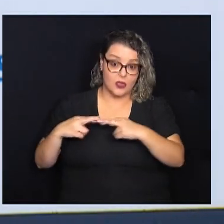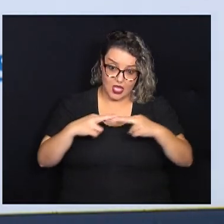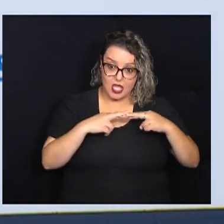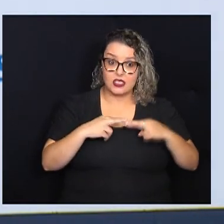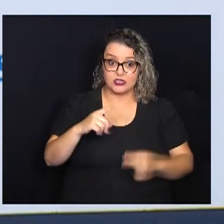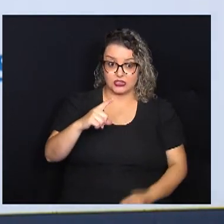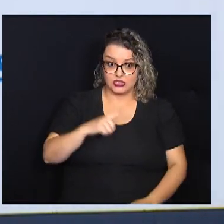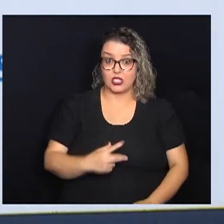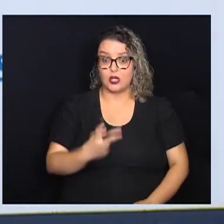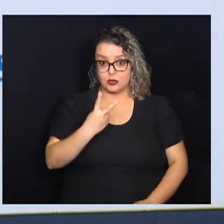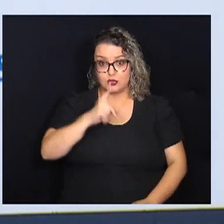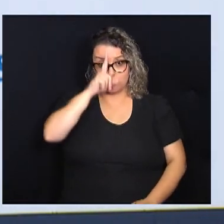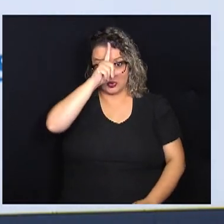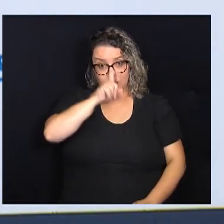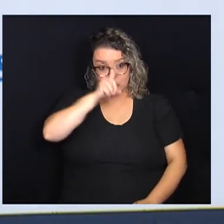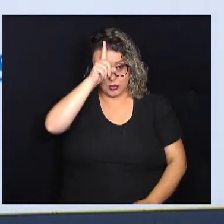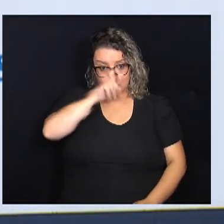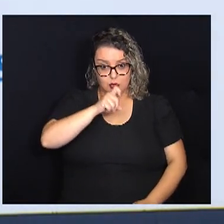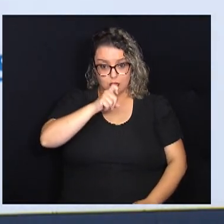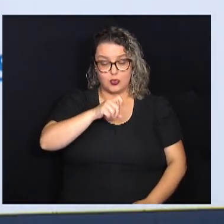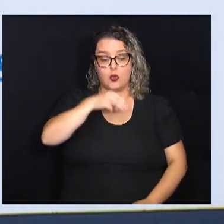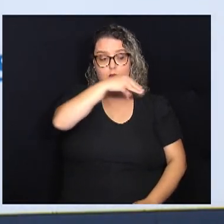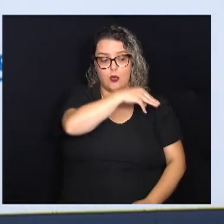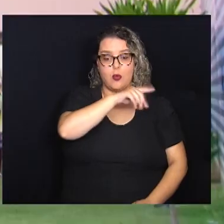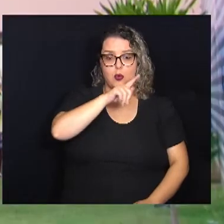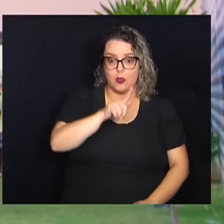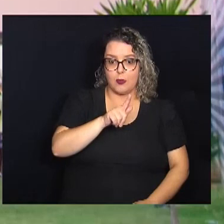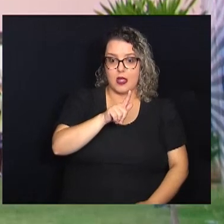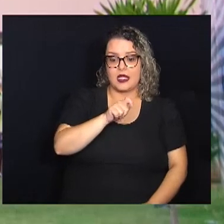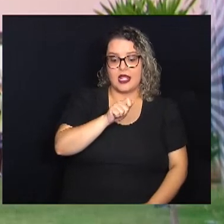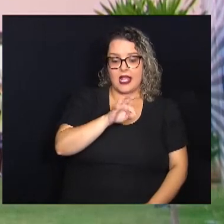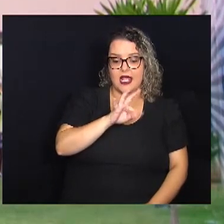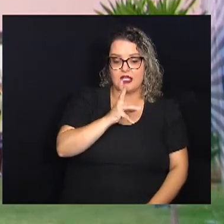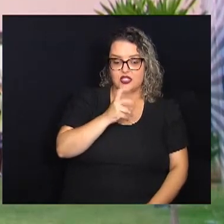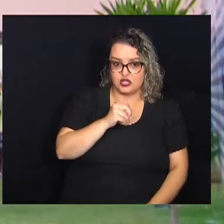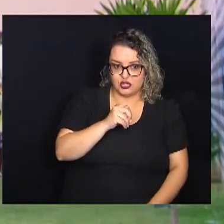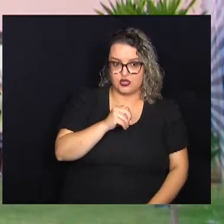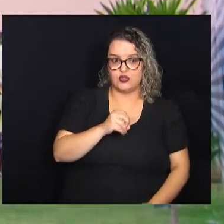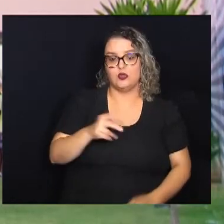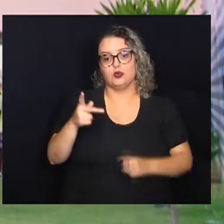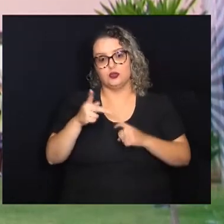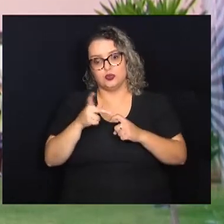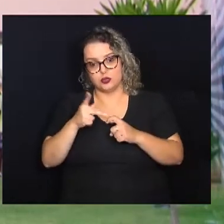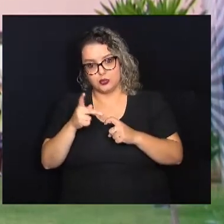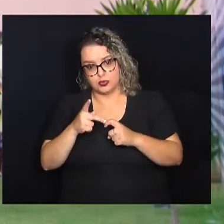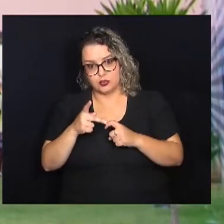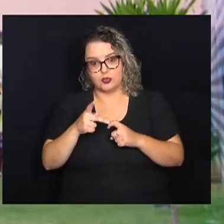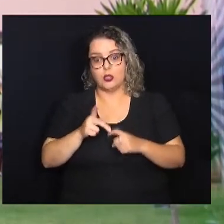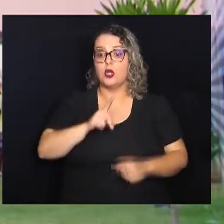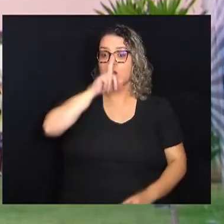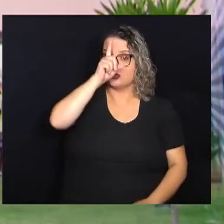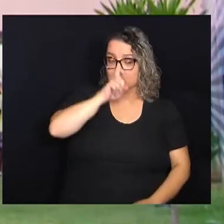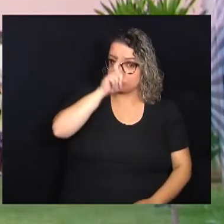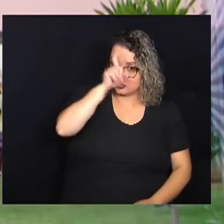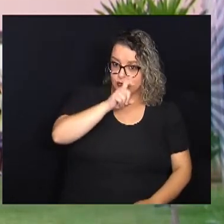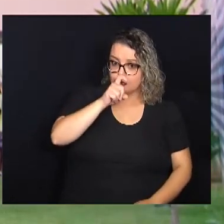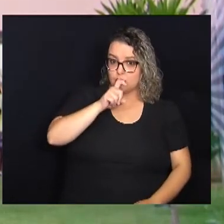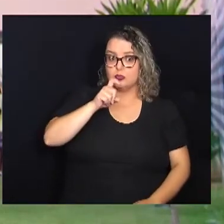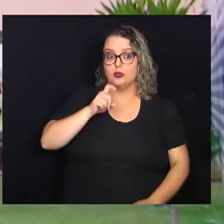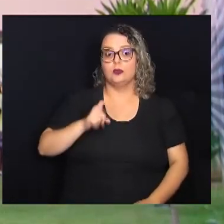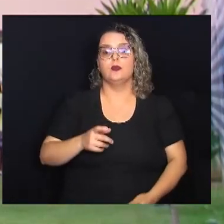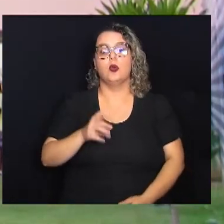2 hospitais, que é o Hospital Mário Gattinho, a unidade pediátrica do Complexo Hospitalar Prefeito Edivaldo